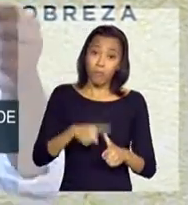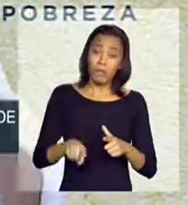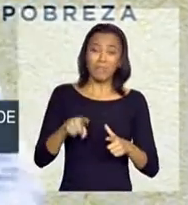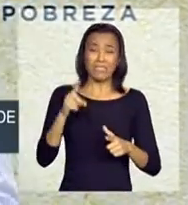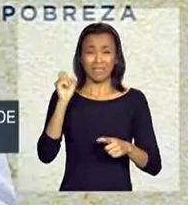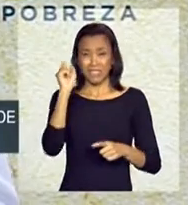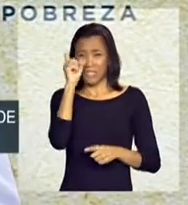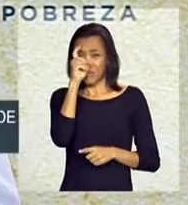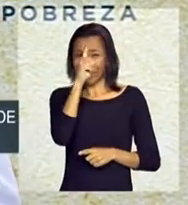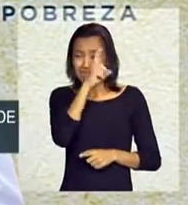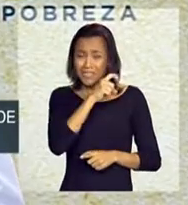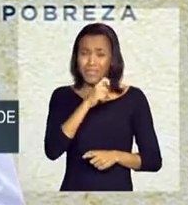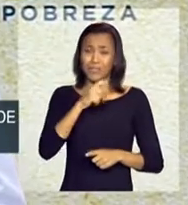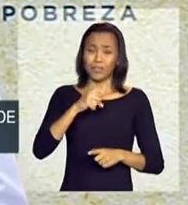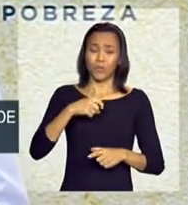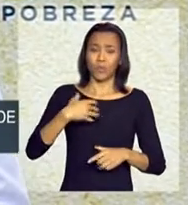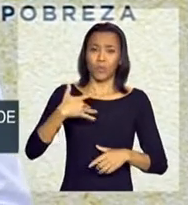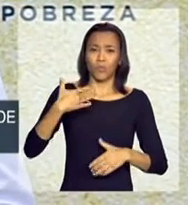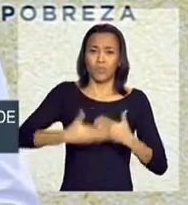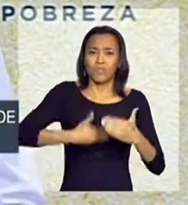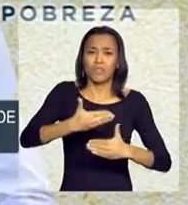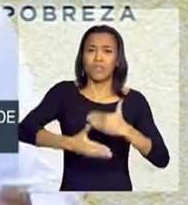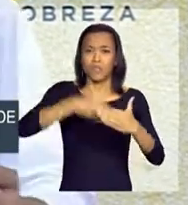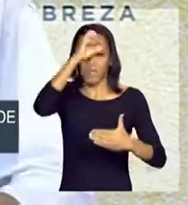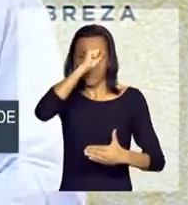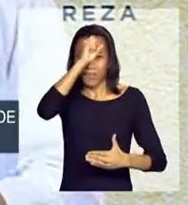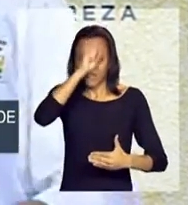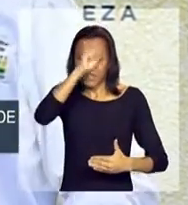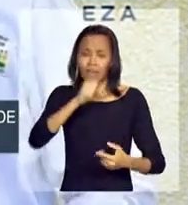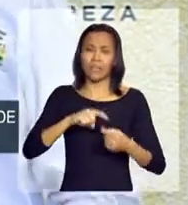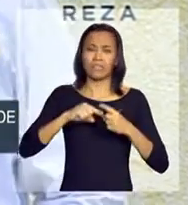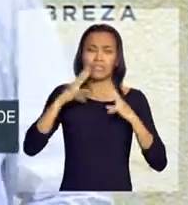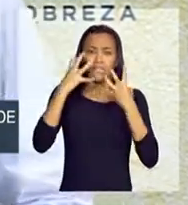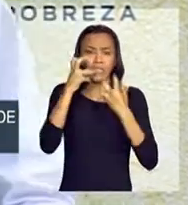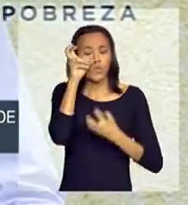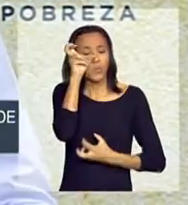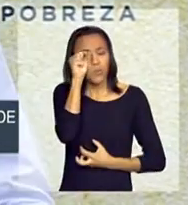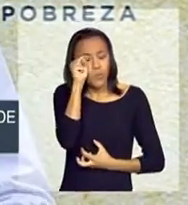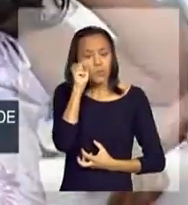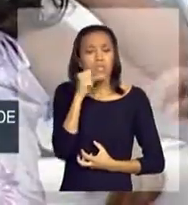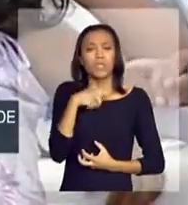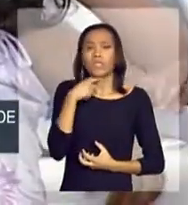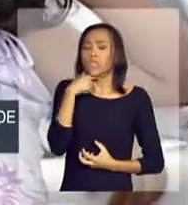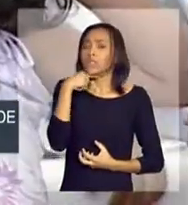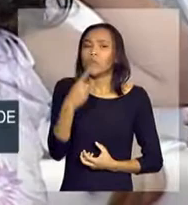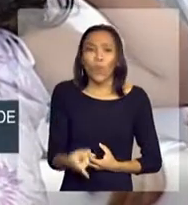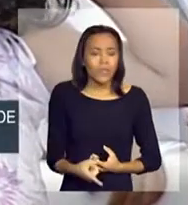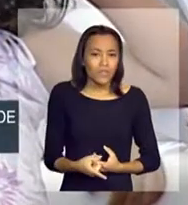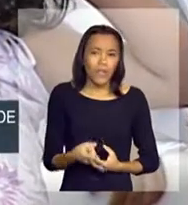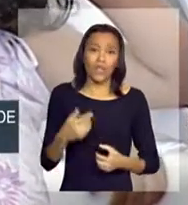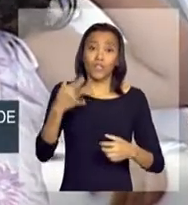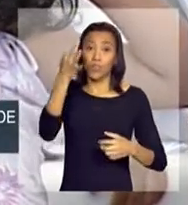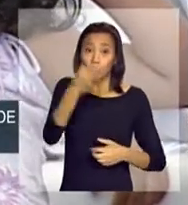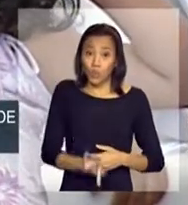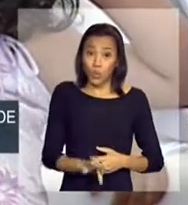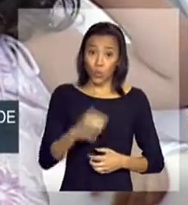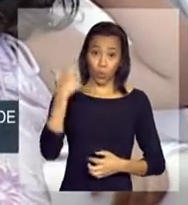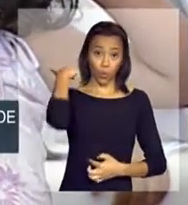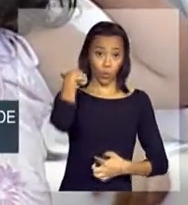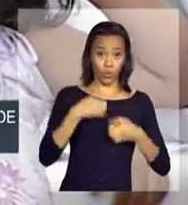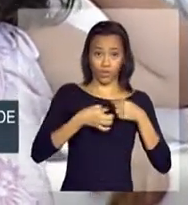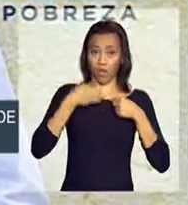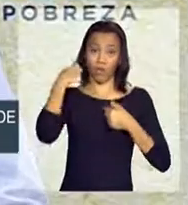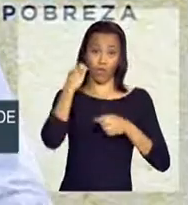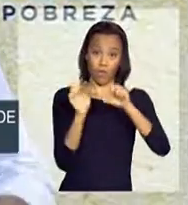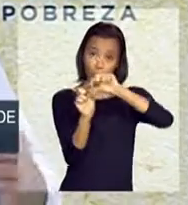que atrapalham o desenvolvimento dela na escola ela pode ter dificuldade de dormir por causa disso pode ter mais dor de coluna por causa